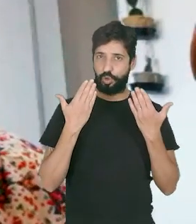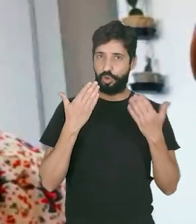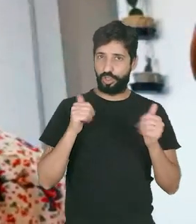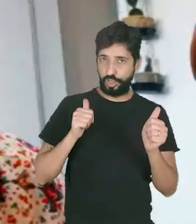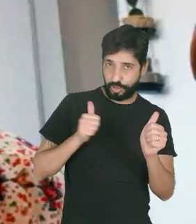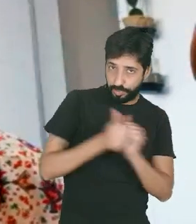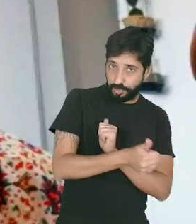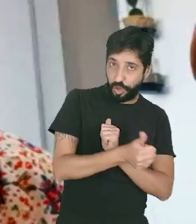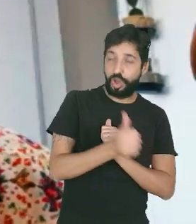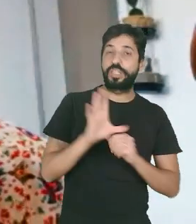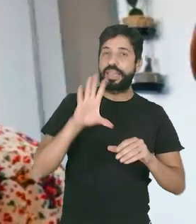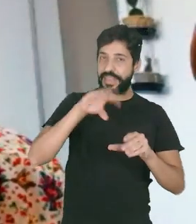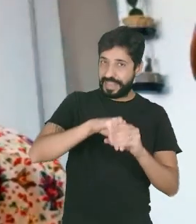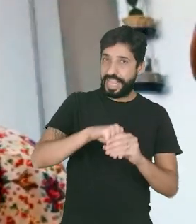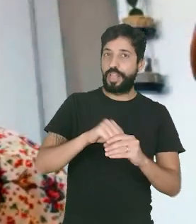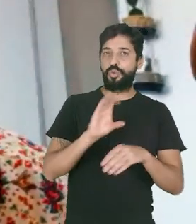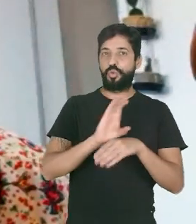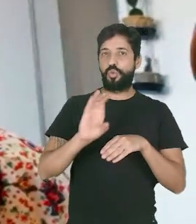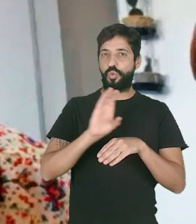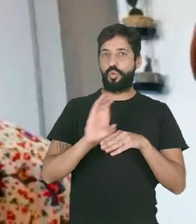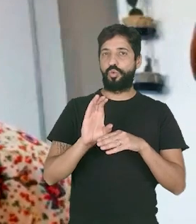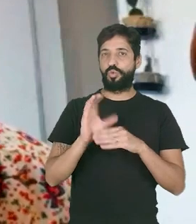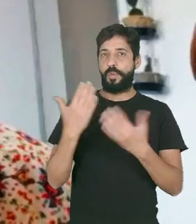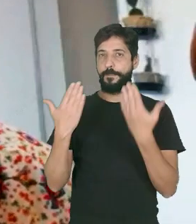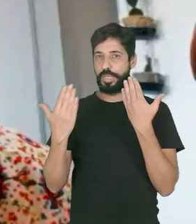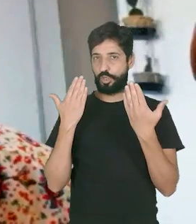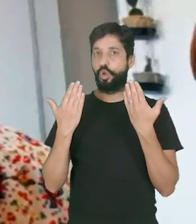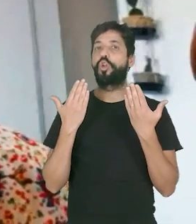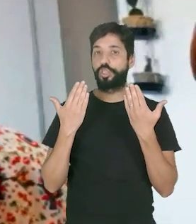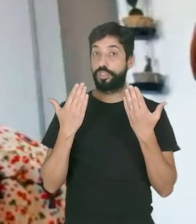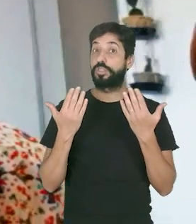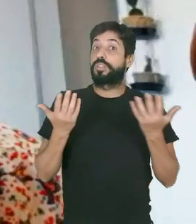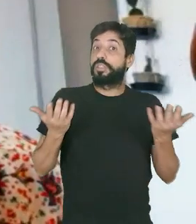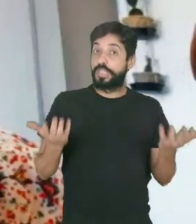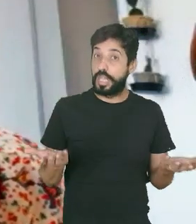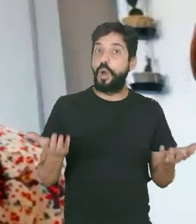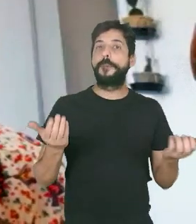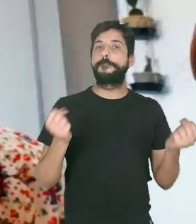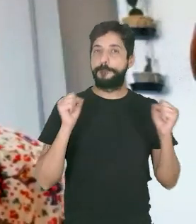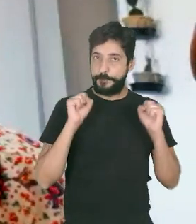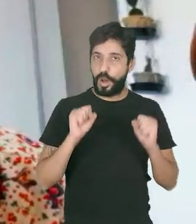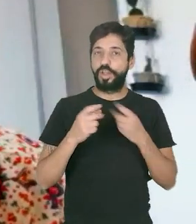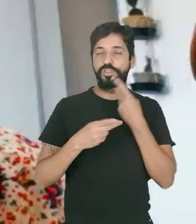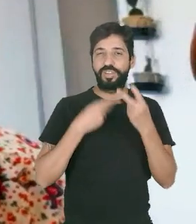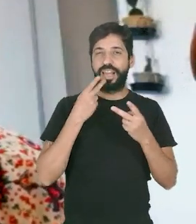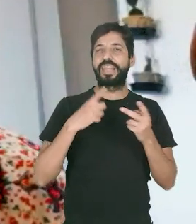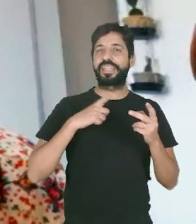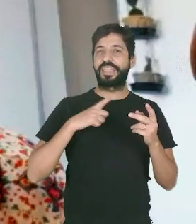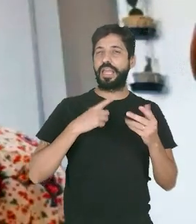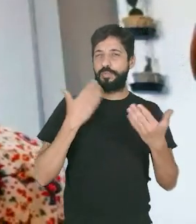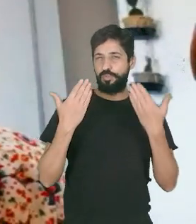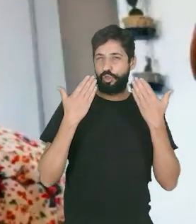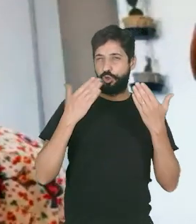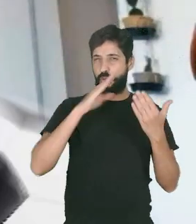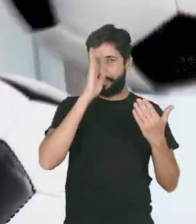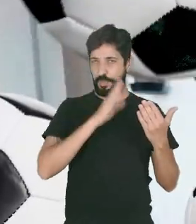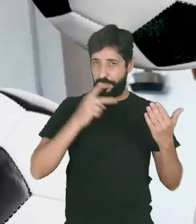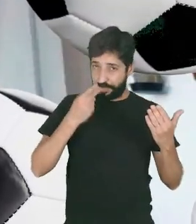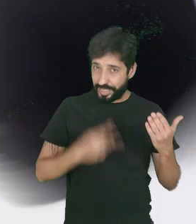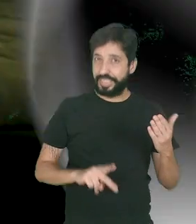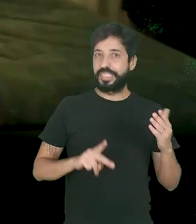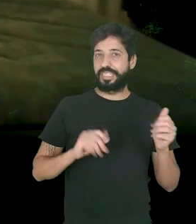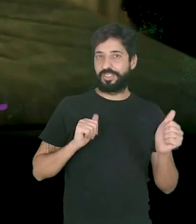de psicologia também. Sendo assim, podemos sim dizer que temos uma psicologia brasileira do